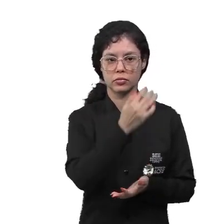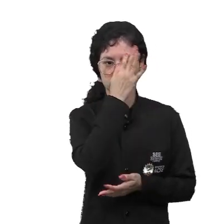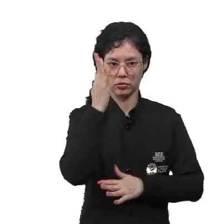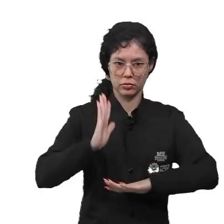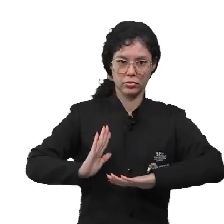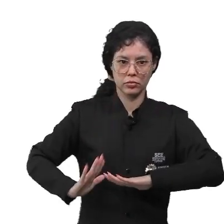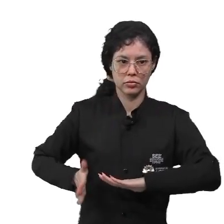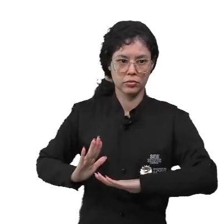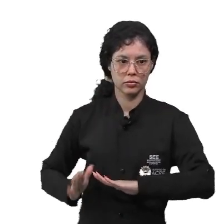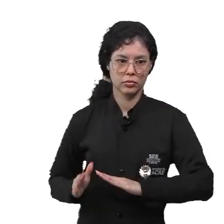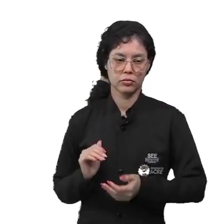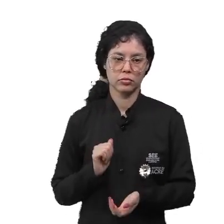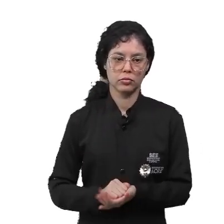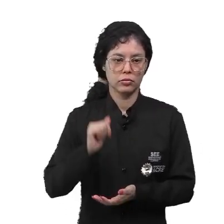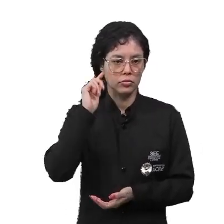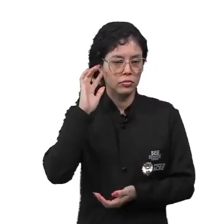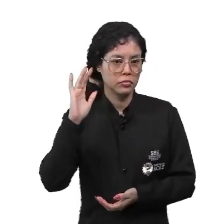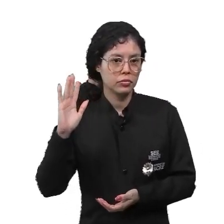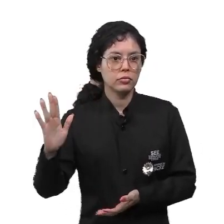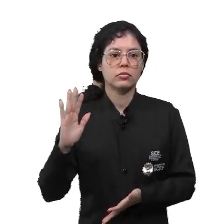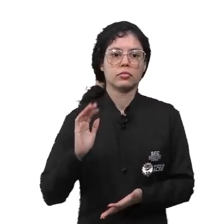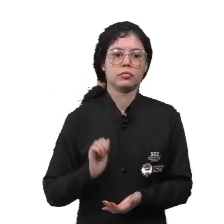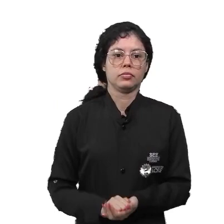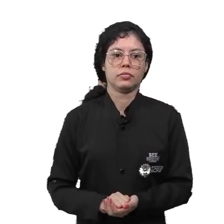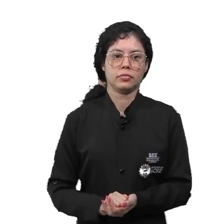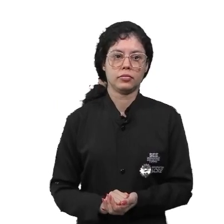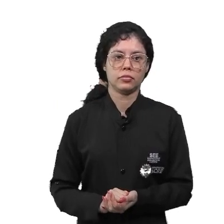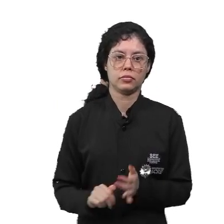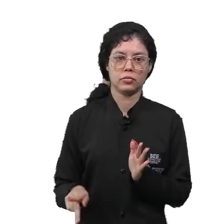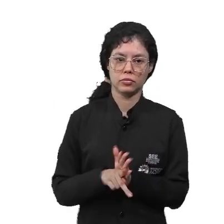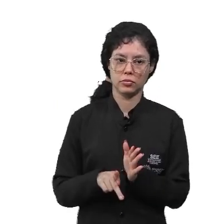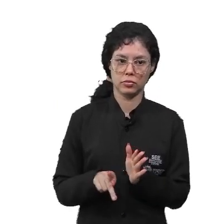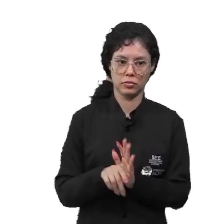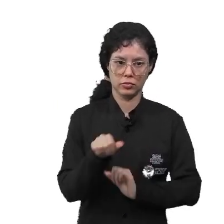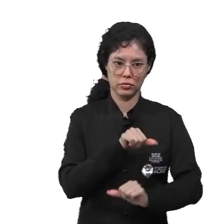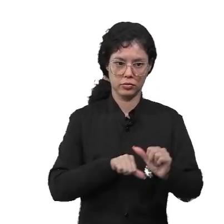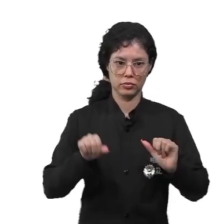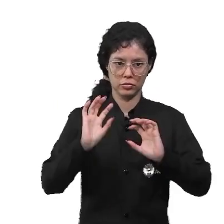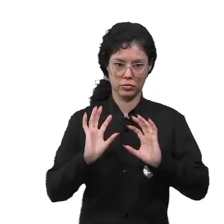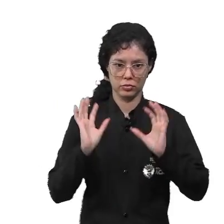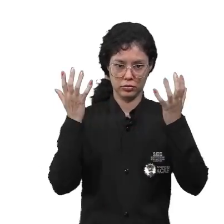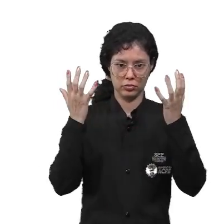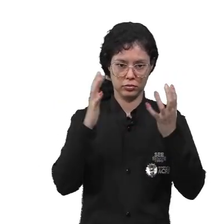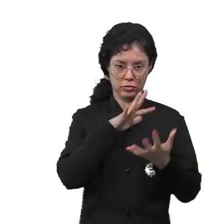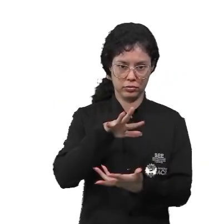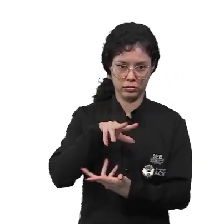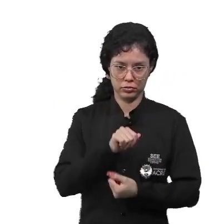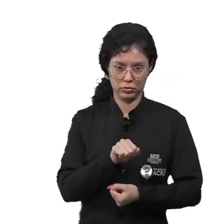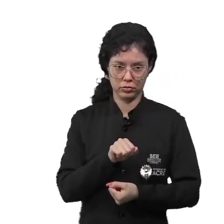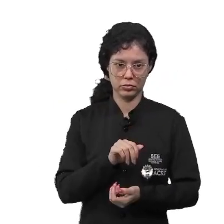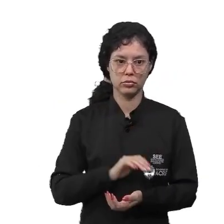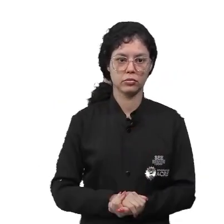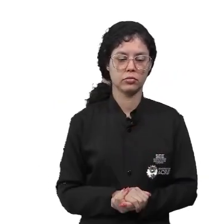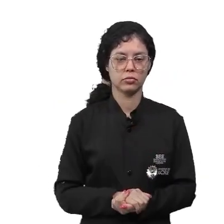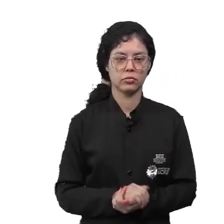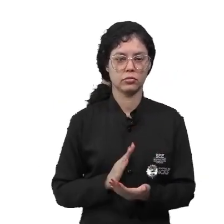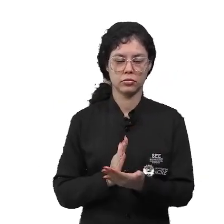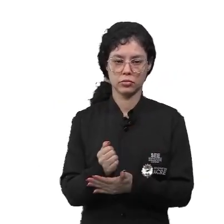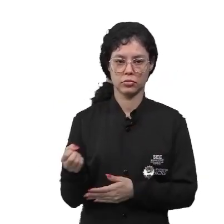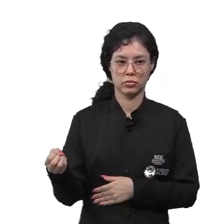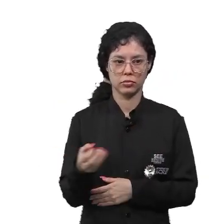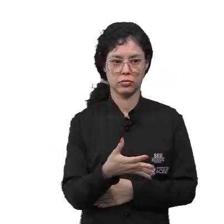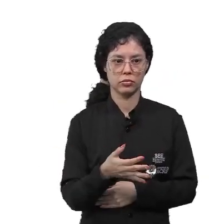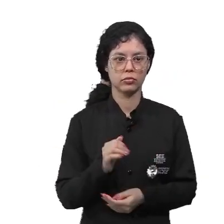entre os filósofos contemporâneos que, ao refletirem sobre as mudanças globais,